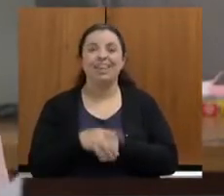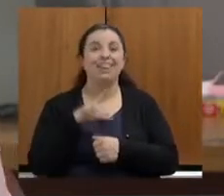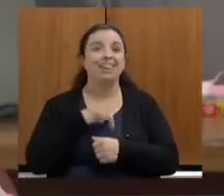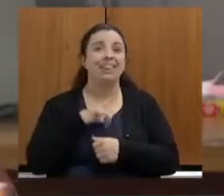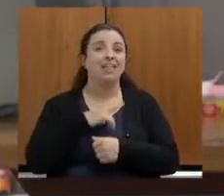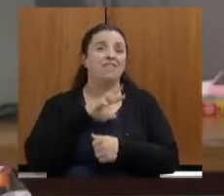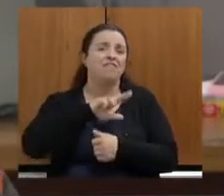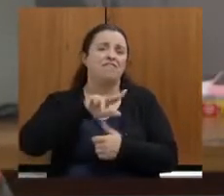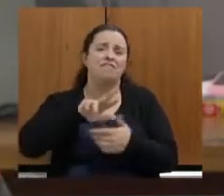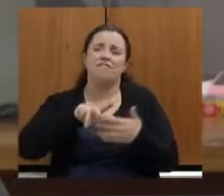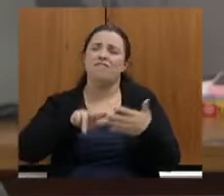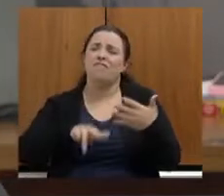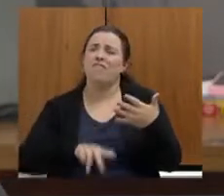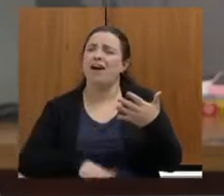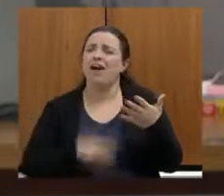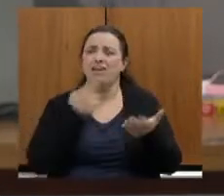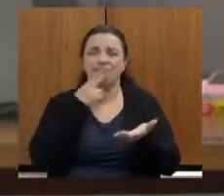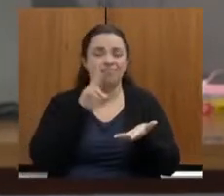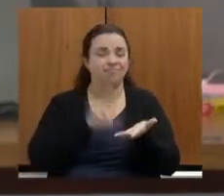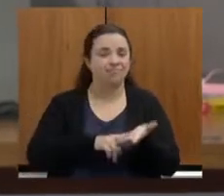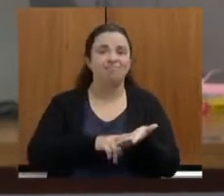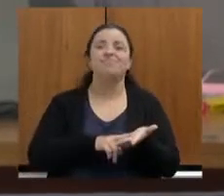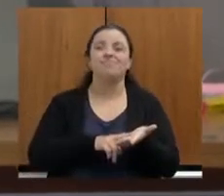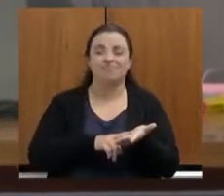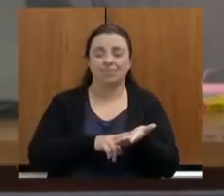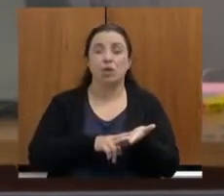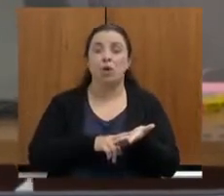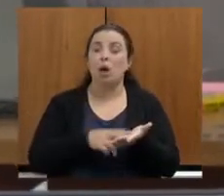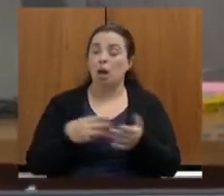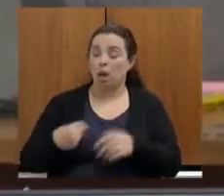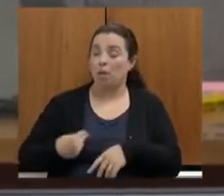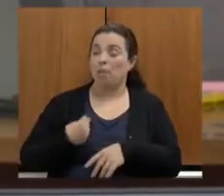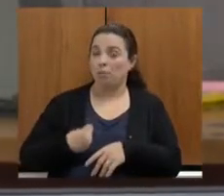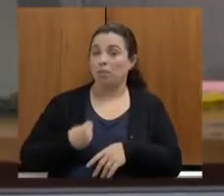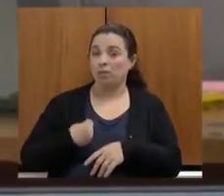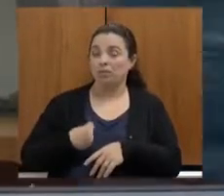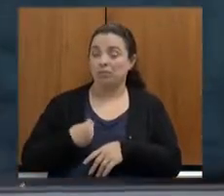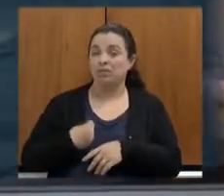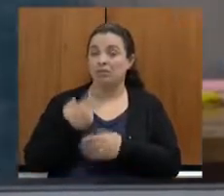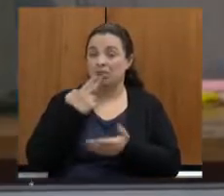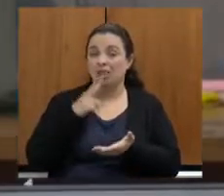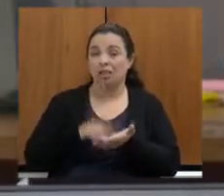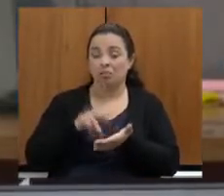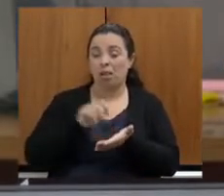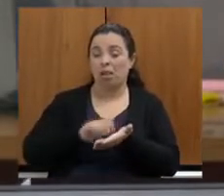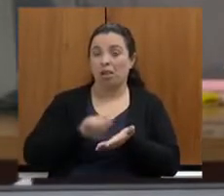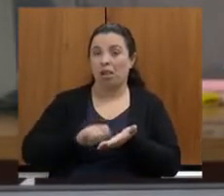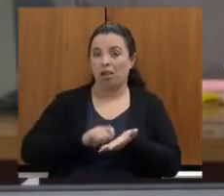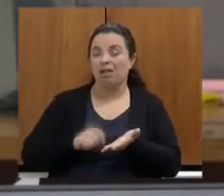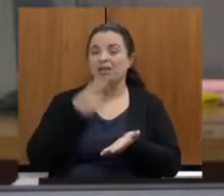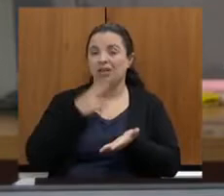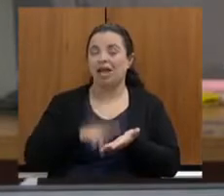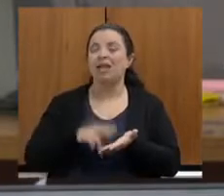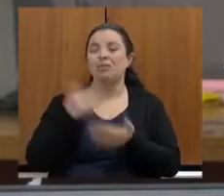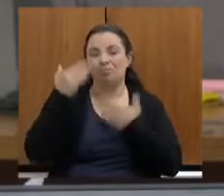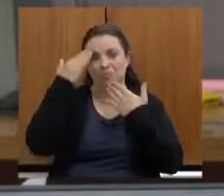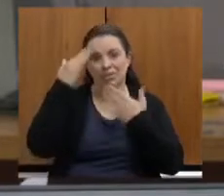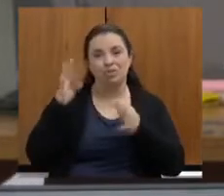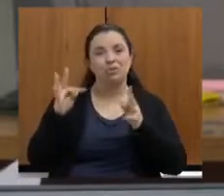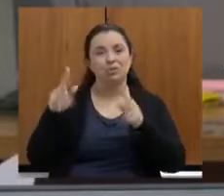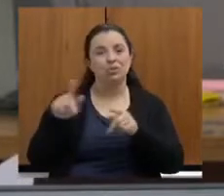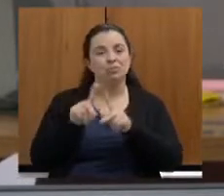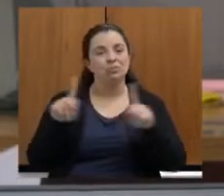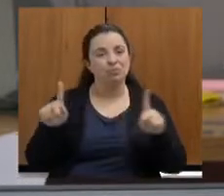que foram entregues aqui nos envelopes uma participação bastante grande dos alunos eu quero agradecer as professoras pelo por essa